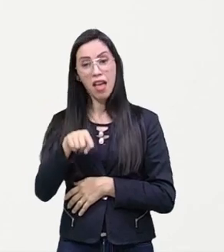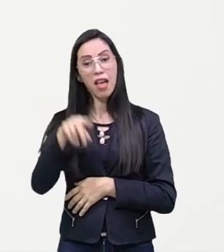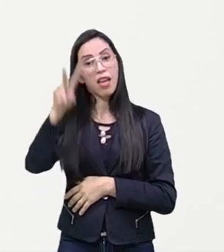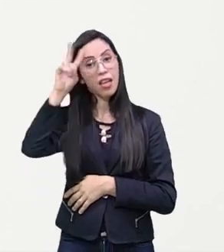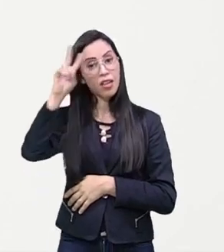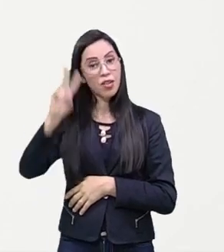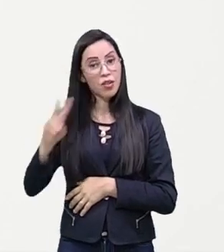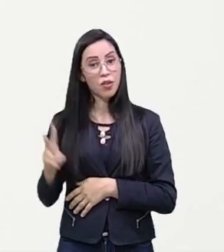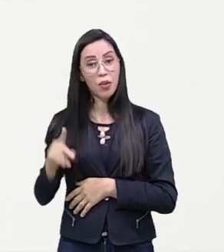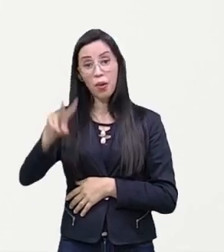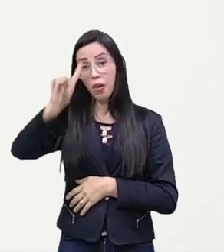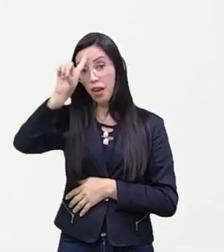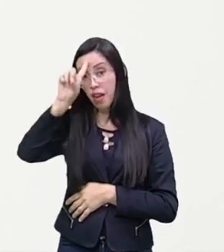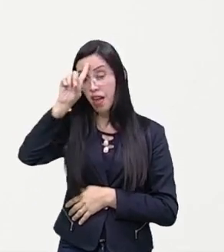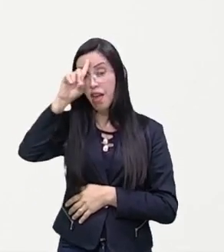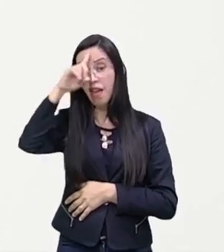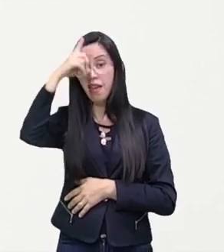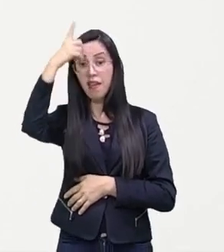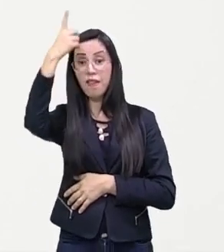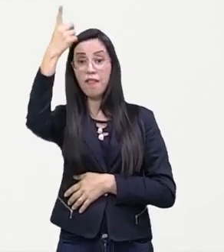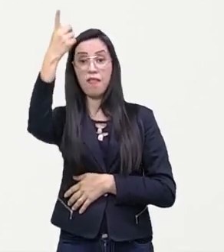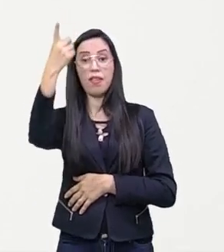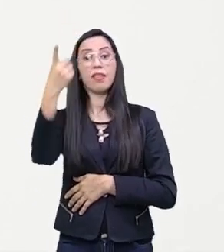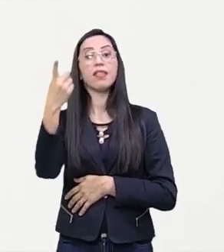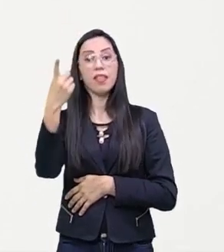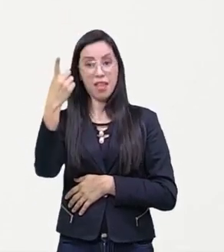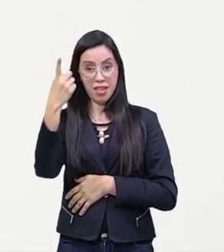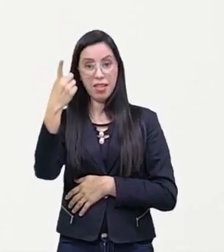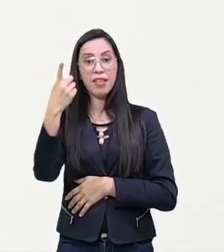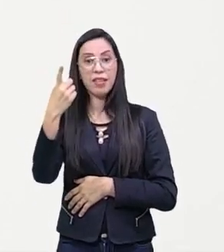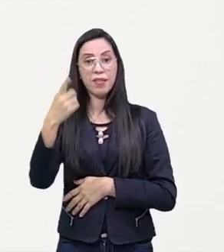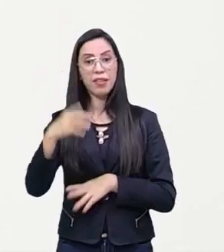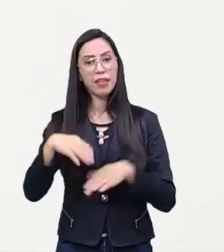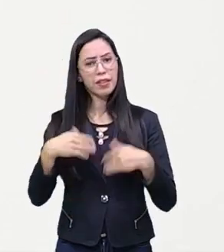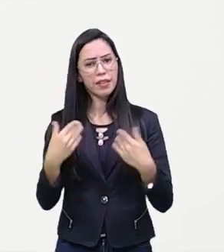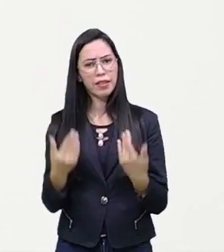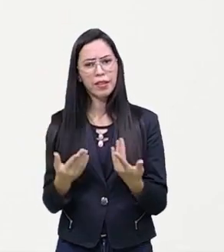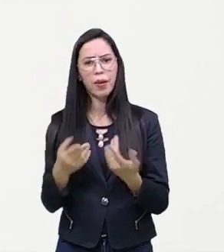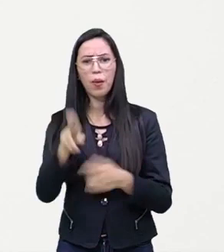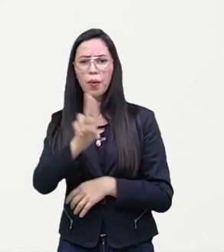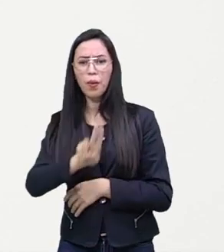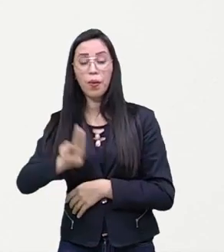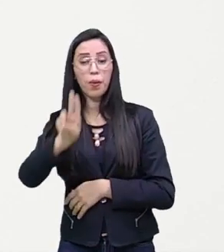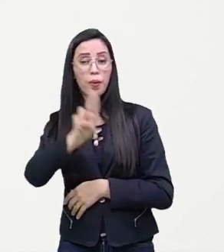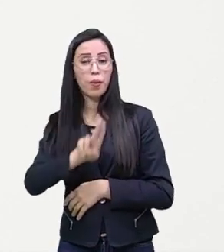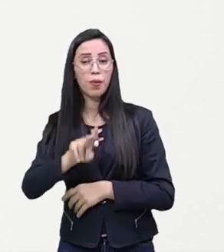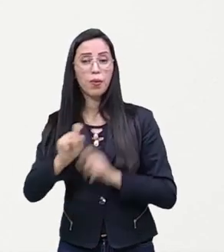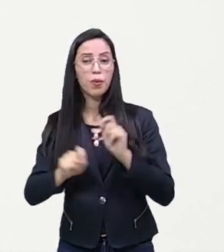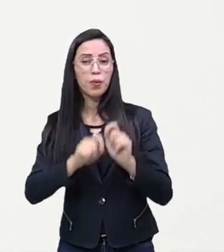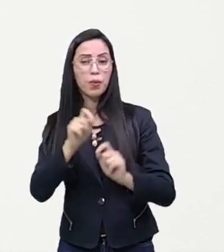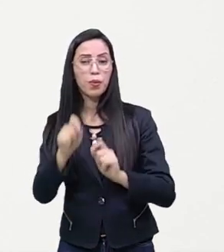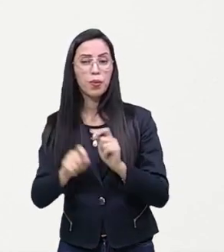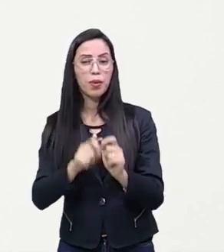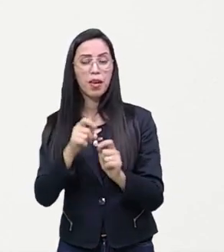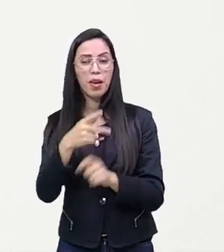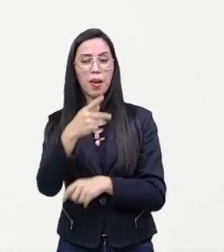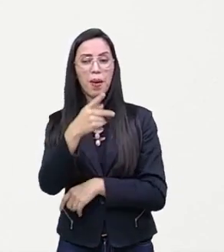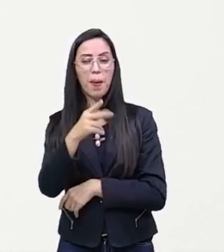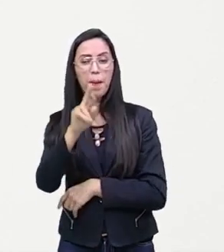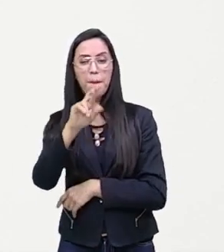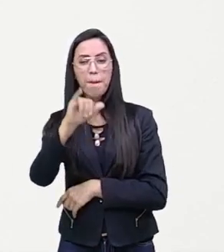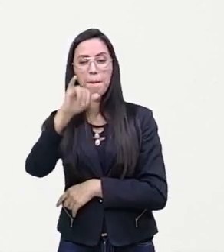traz elementos ou criaturas mágicas. É comum o uso de príncipes e